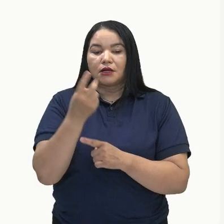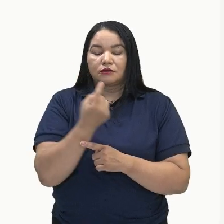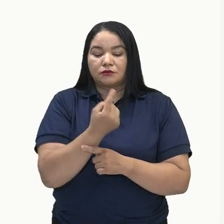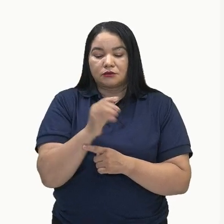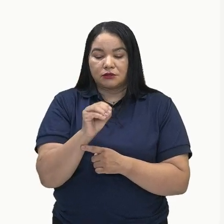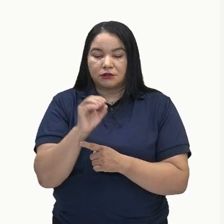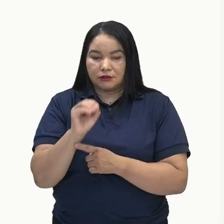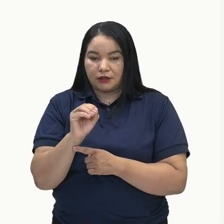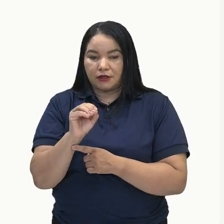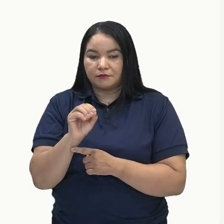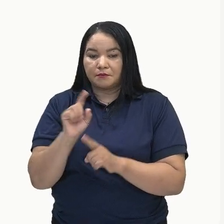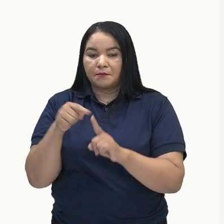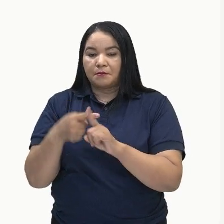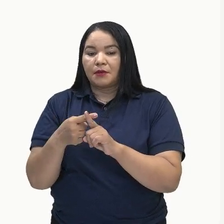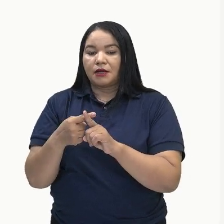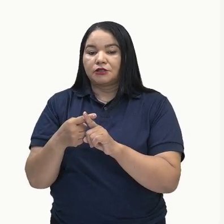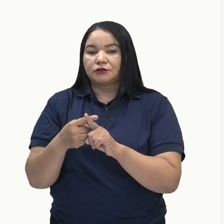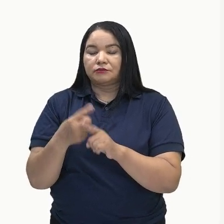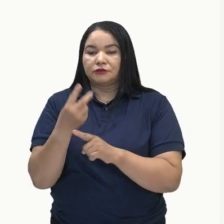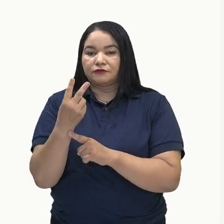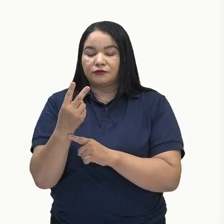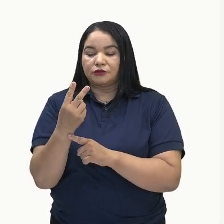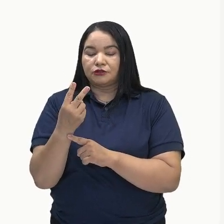100, né? Mais